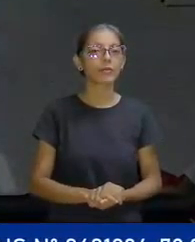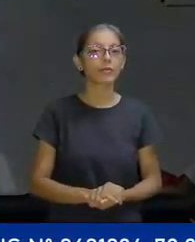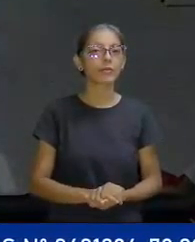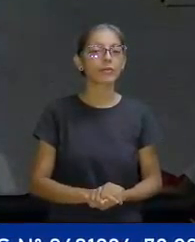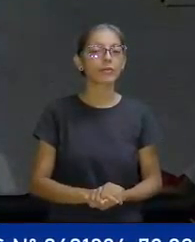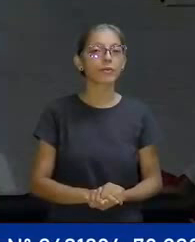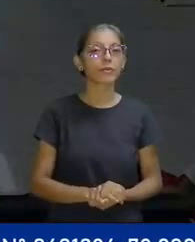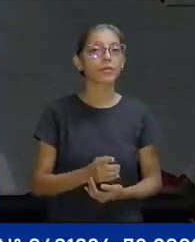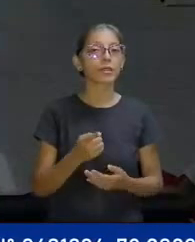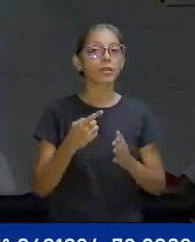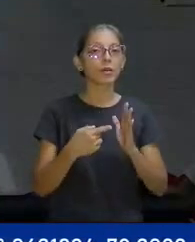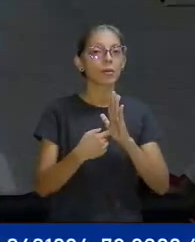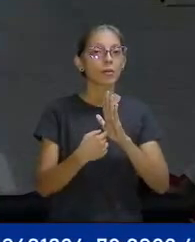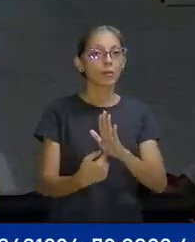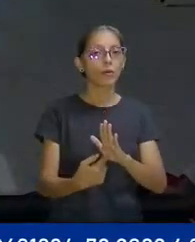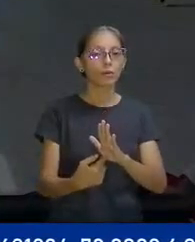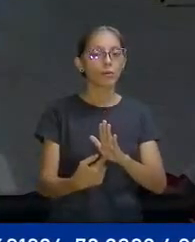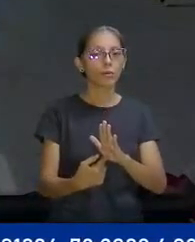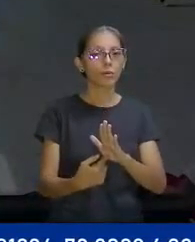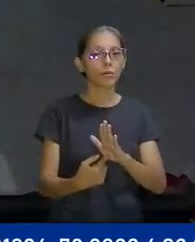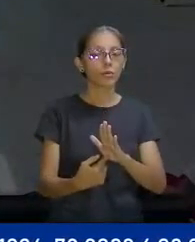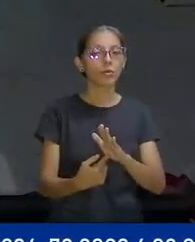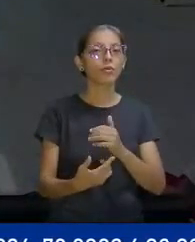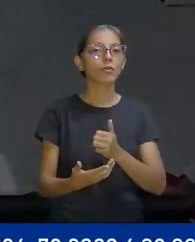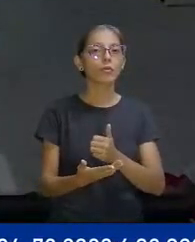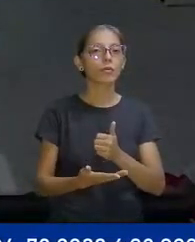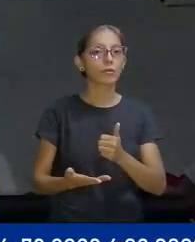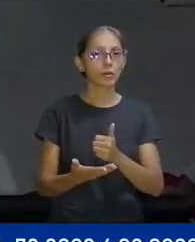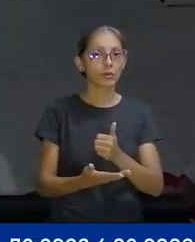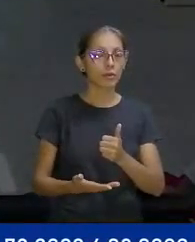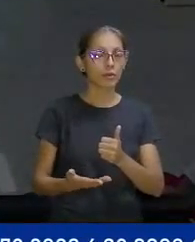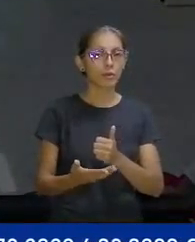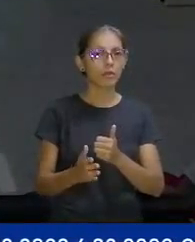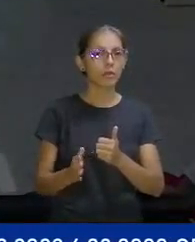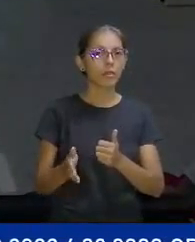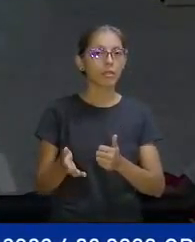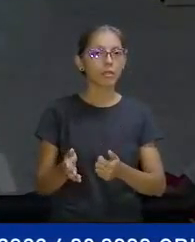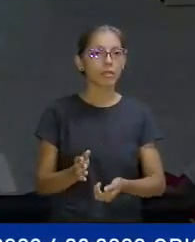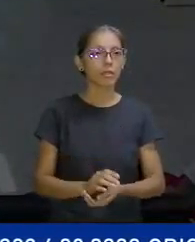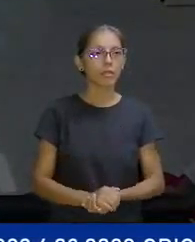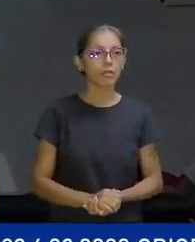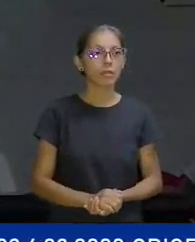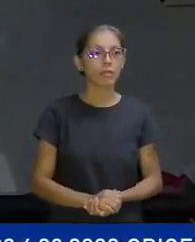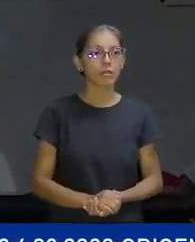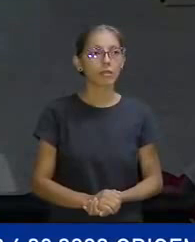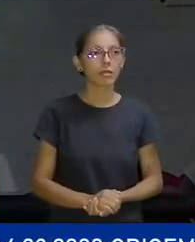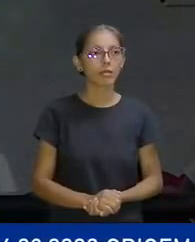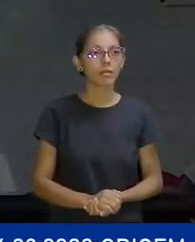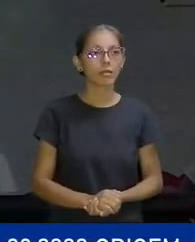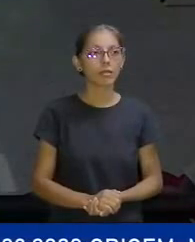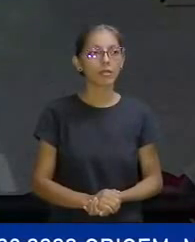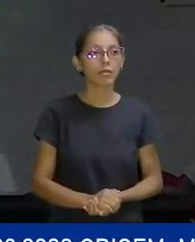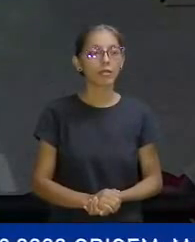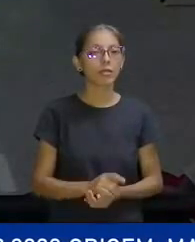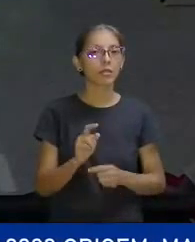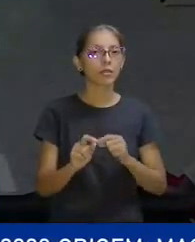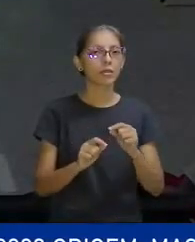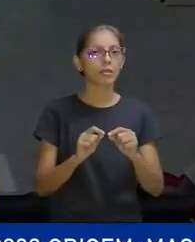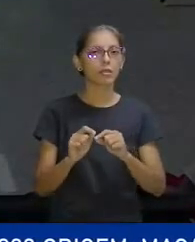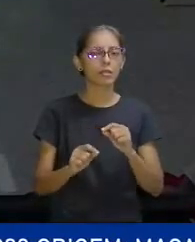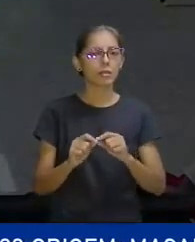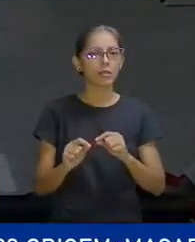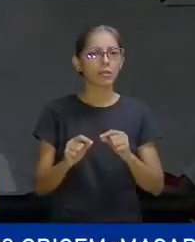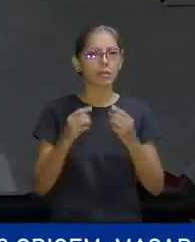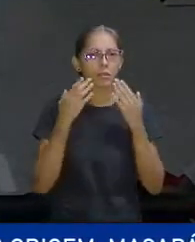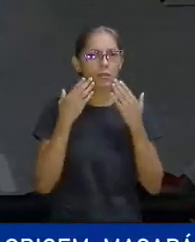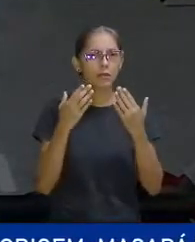apresentando que o julgamento relacionado a esta prestação de contas foi já